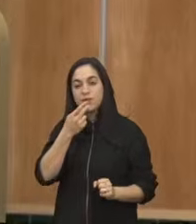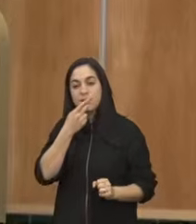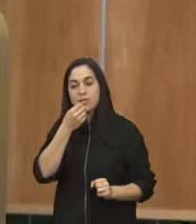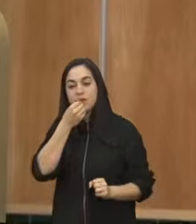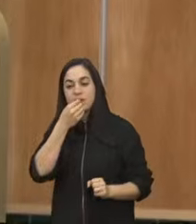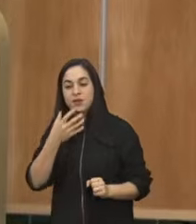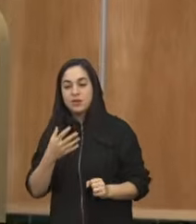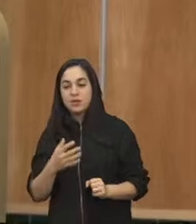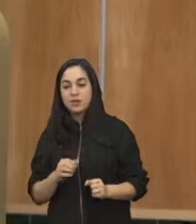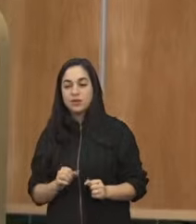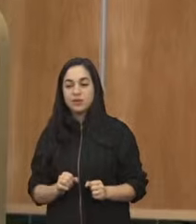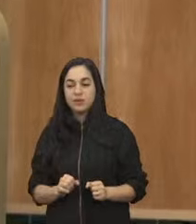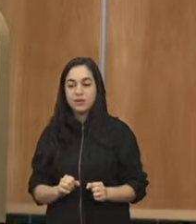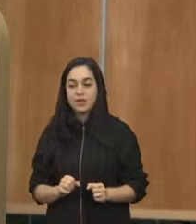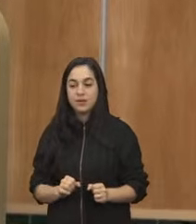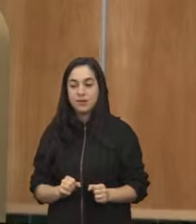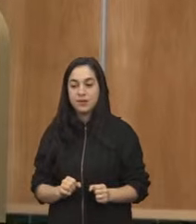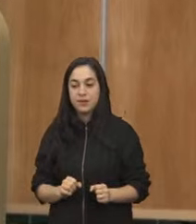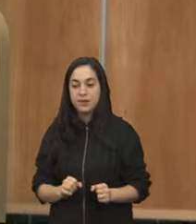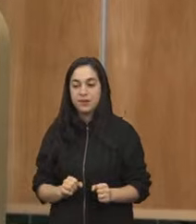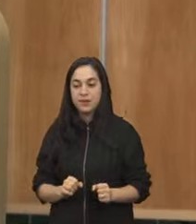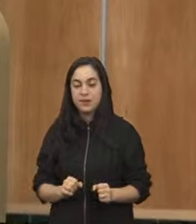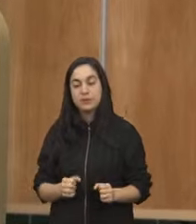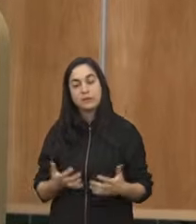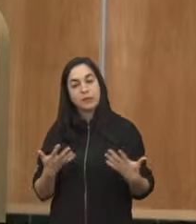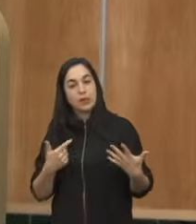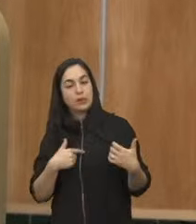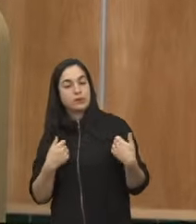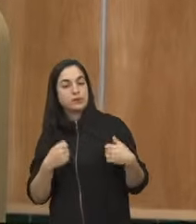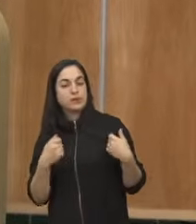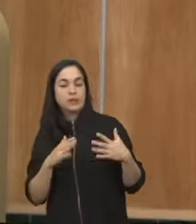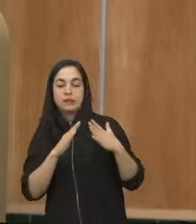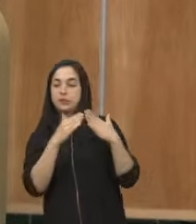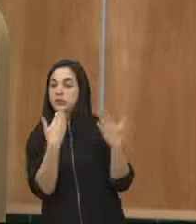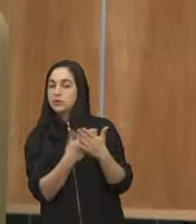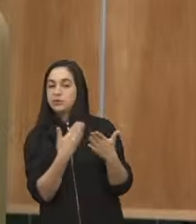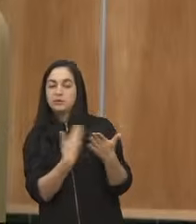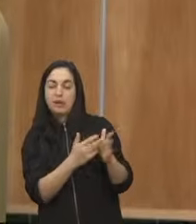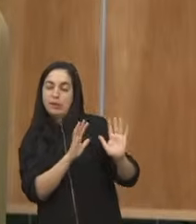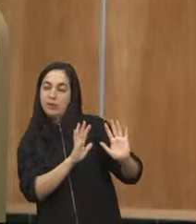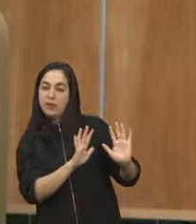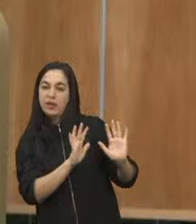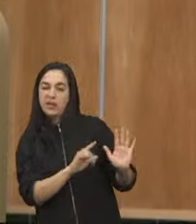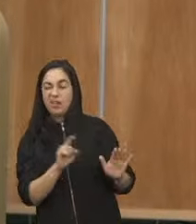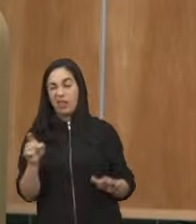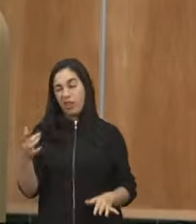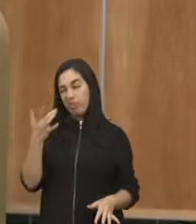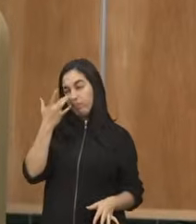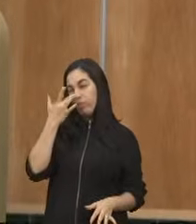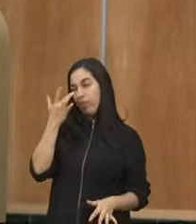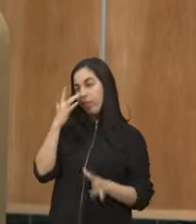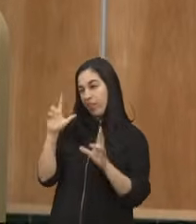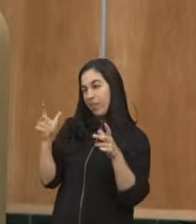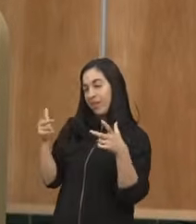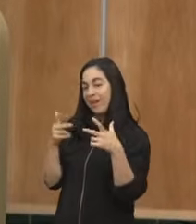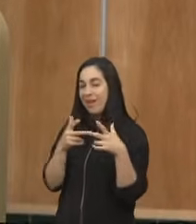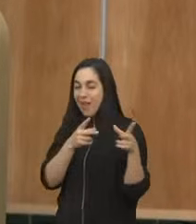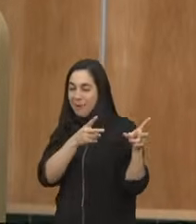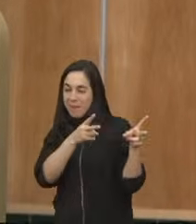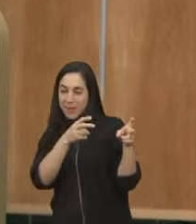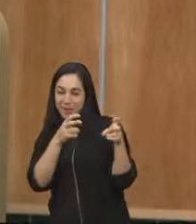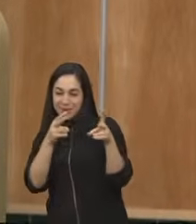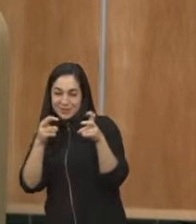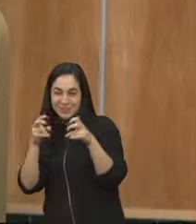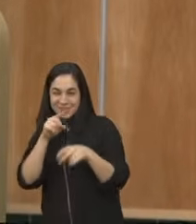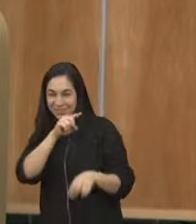Eu acredito que a maioria dos jovens já deve estar pensando em, poxa, devia ter ficado no colégio estudando. Está maçante, está entediante aí, né? Estou vendo a sua cara aí, ó.